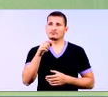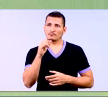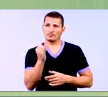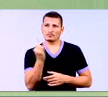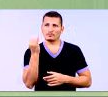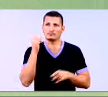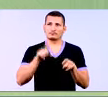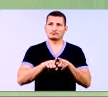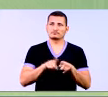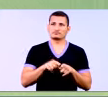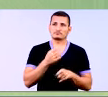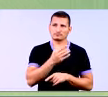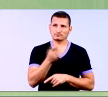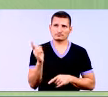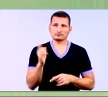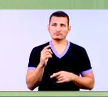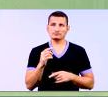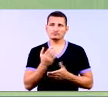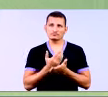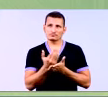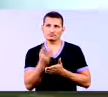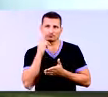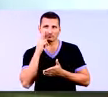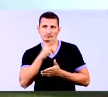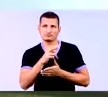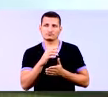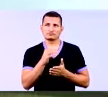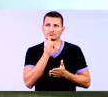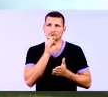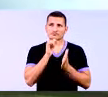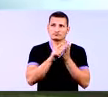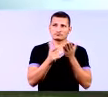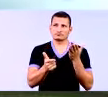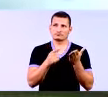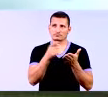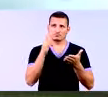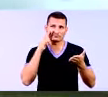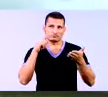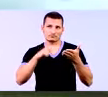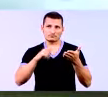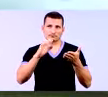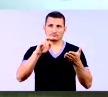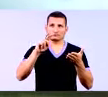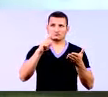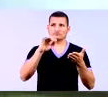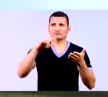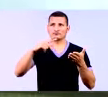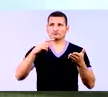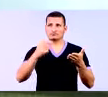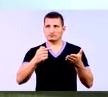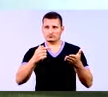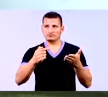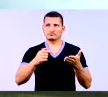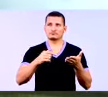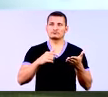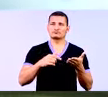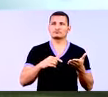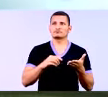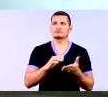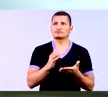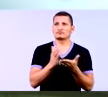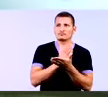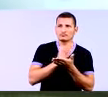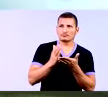vocês começarem a olhar agora com calma nos anúncios de jornal, aí vocês vão ver chipset tal, chipset tal.